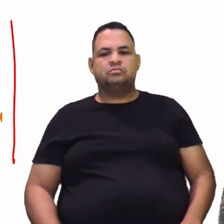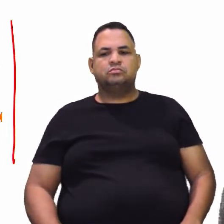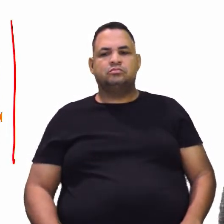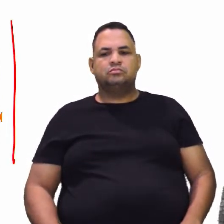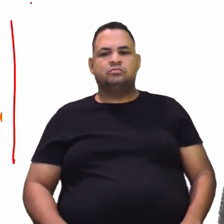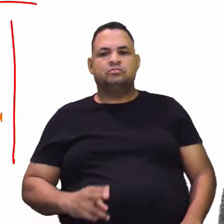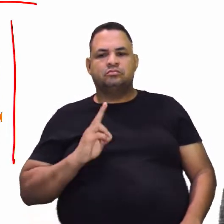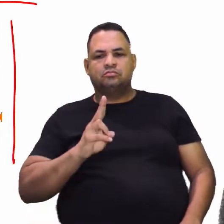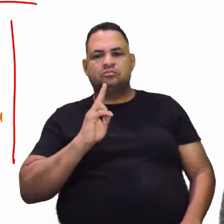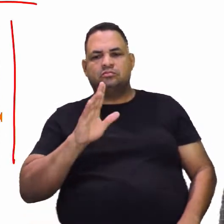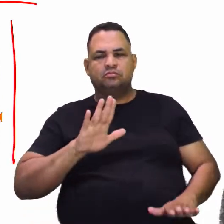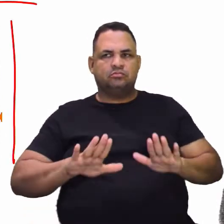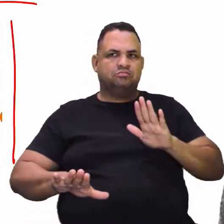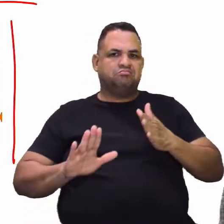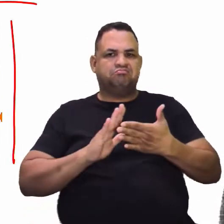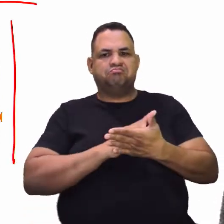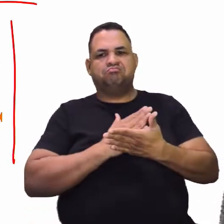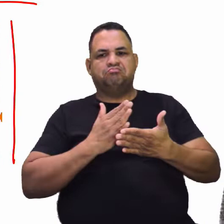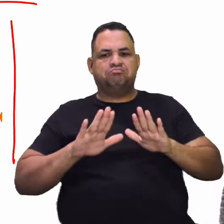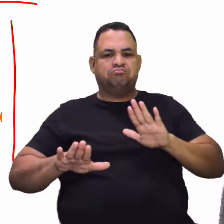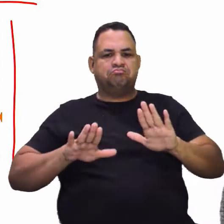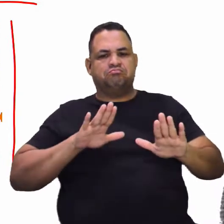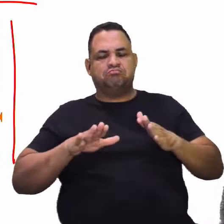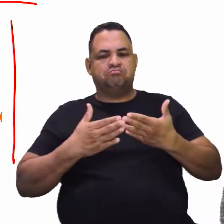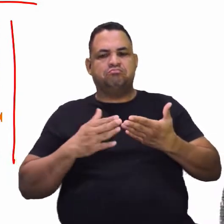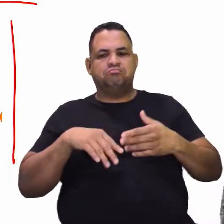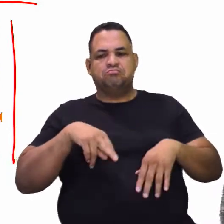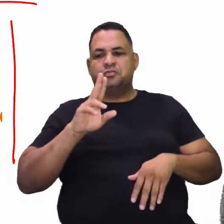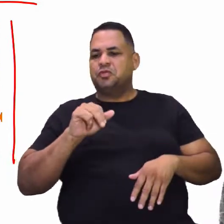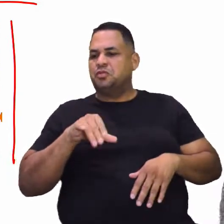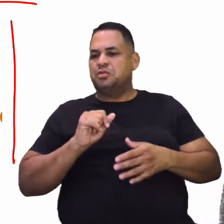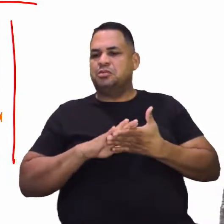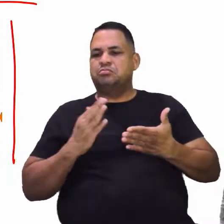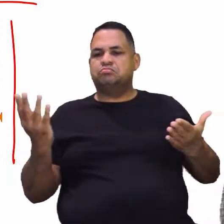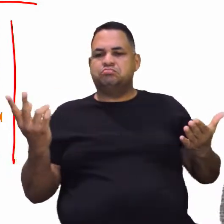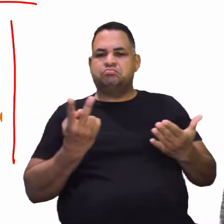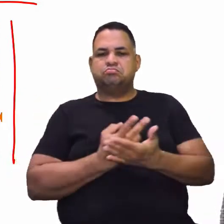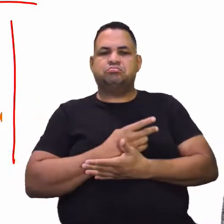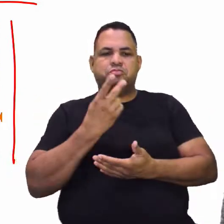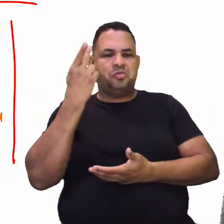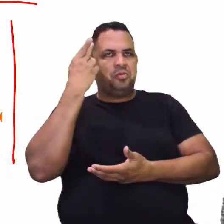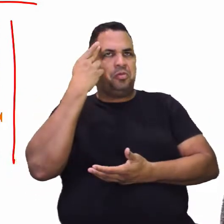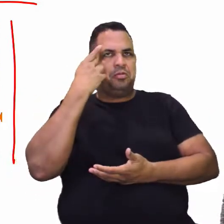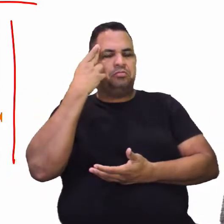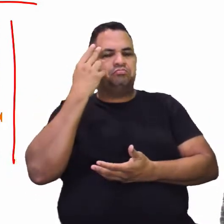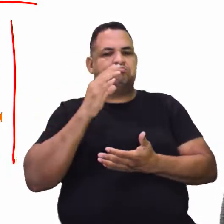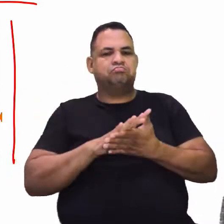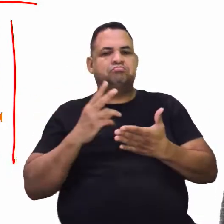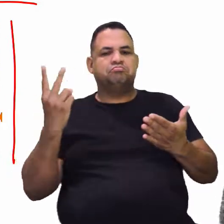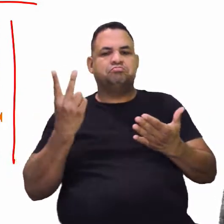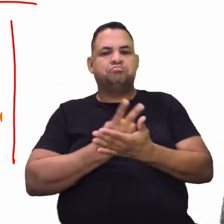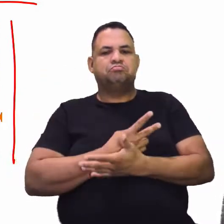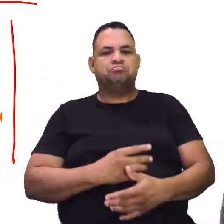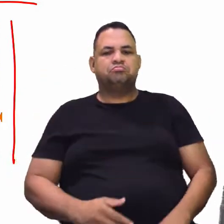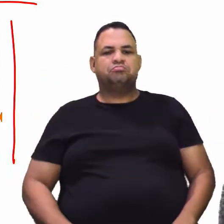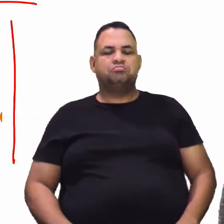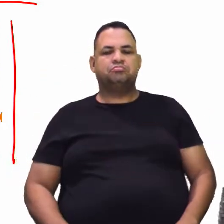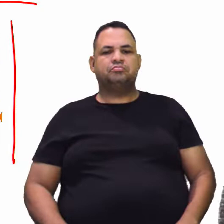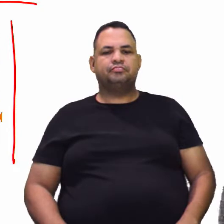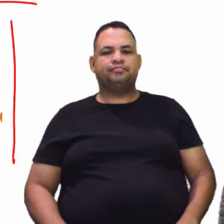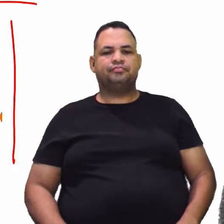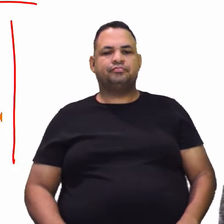Frequência, sempre, às vezes, quando uma situação acontece ou quando nunca acontece, geralmente. E aqui os